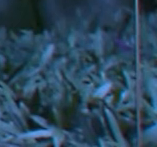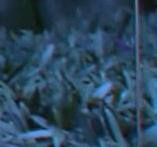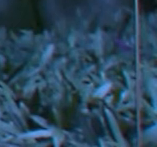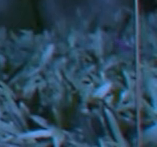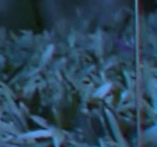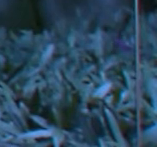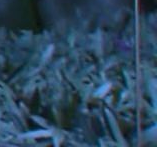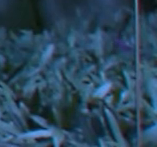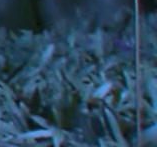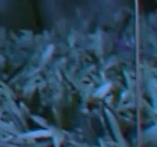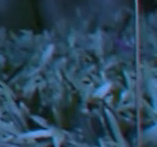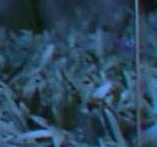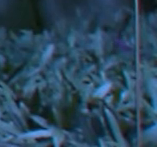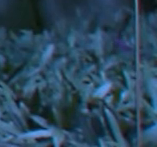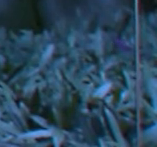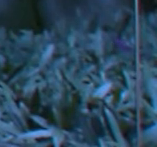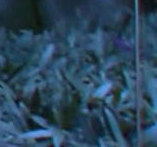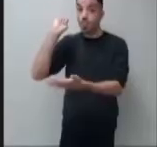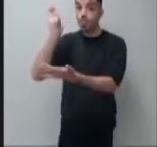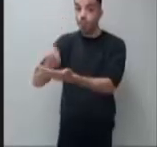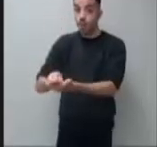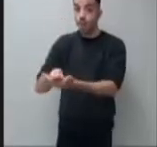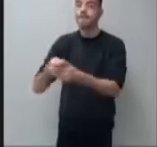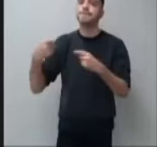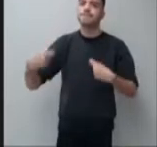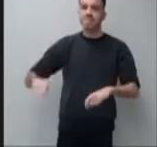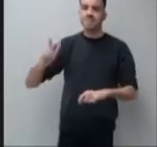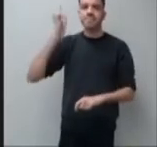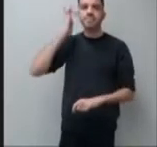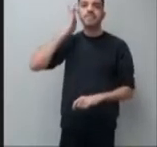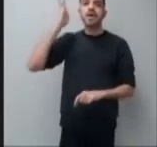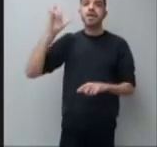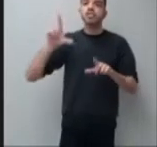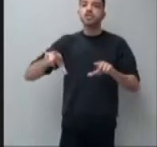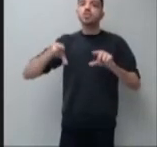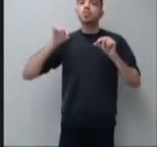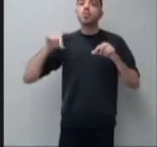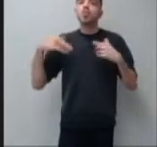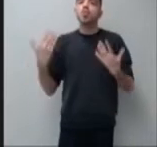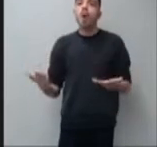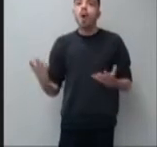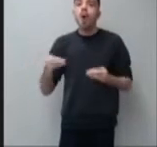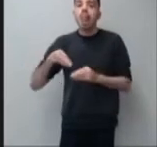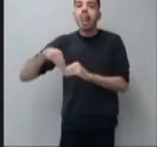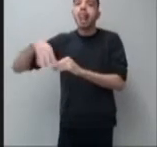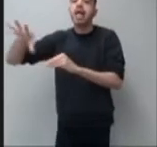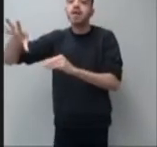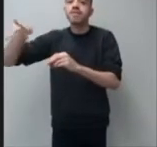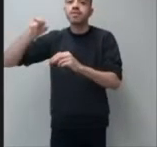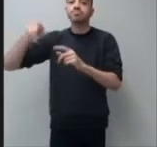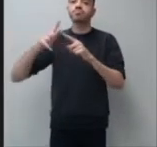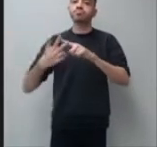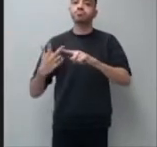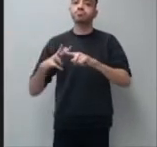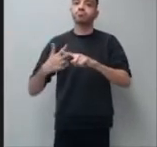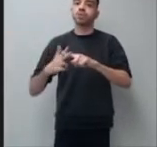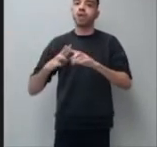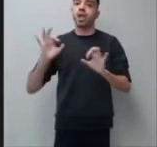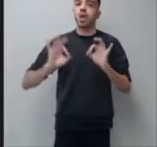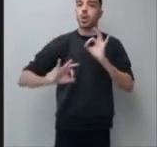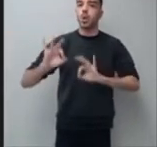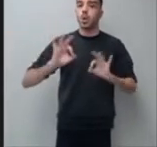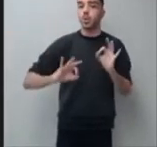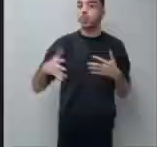se o produto não for reparado em 30 dias. O relator foi o ministro Moura Ribeiro. Ele lembrou que o STJ tem uma posição firme